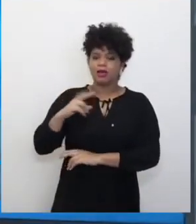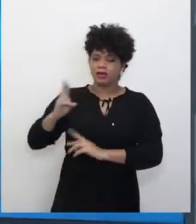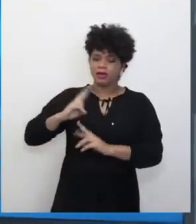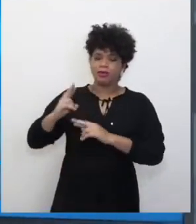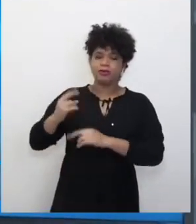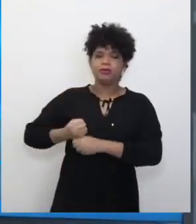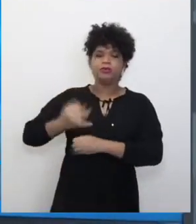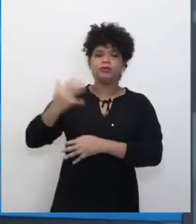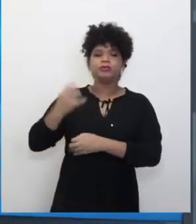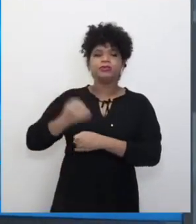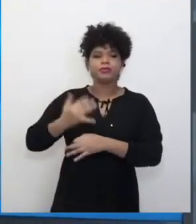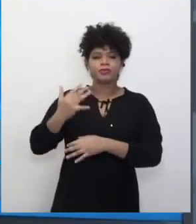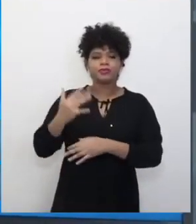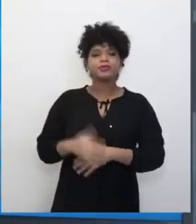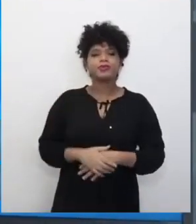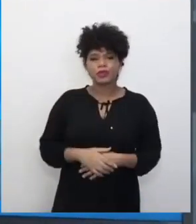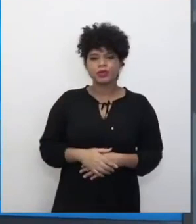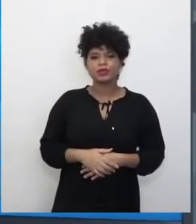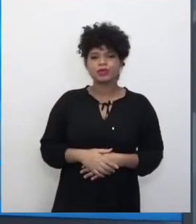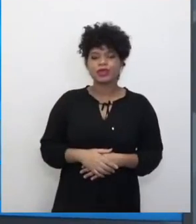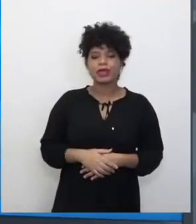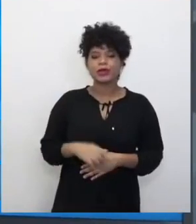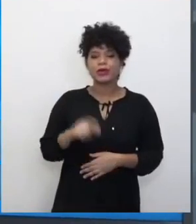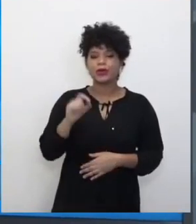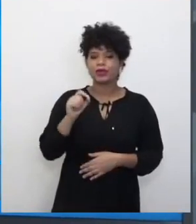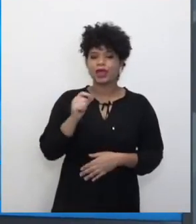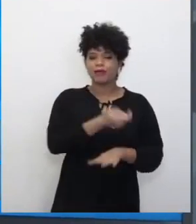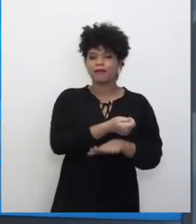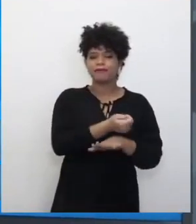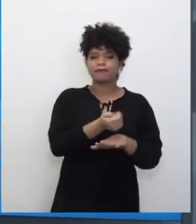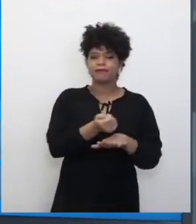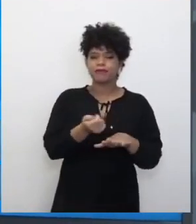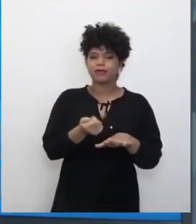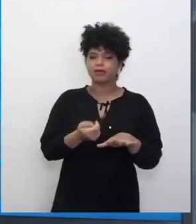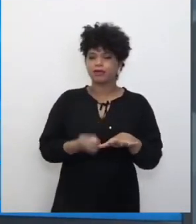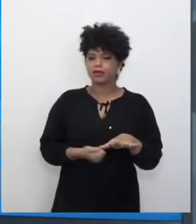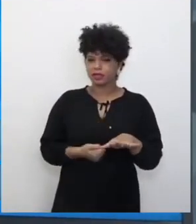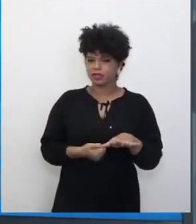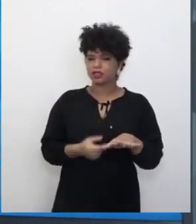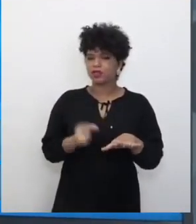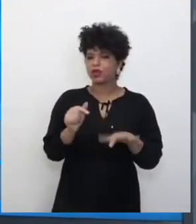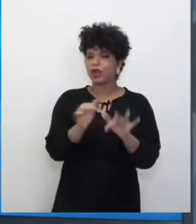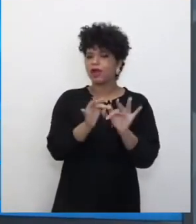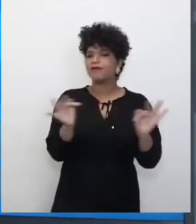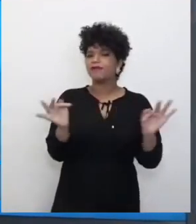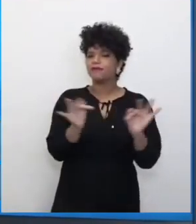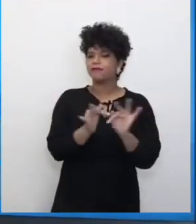alunos, é que é uma fake, né, uma frase fake, né, uma